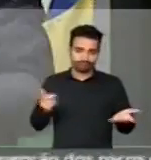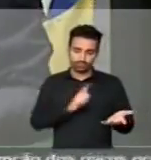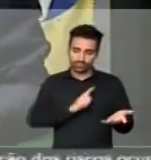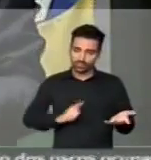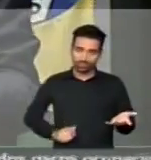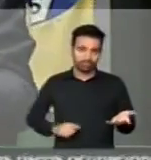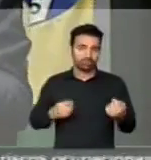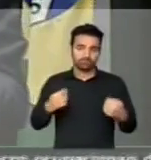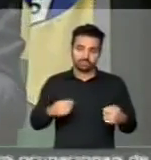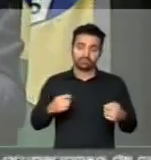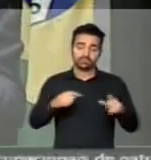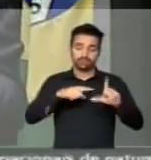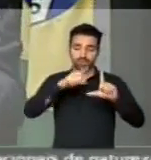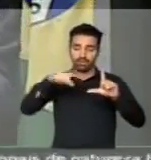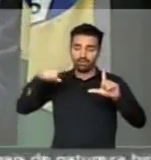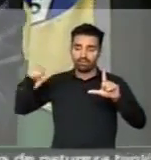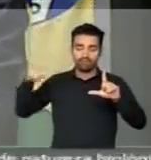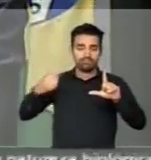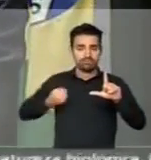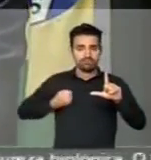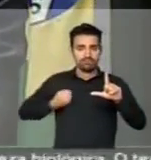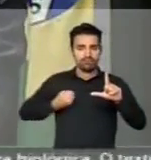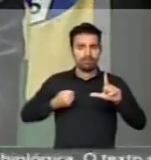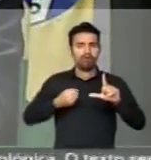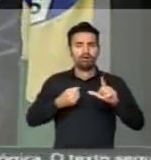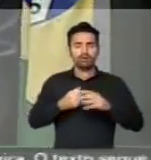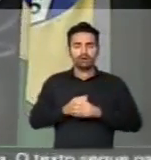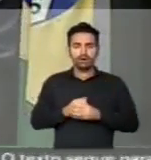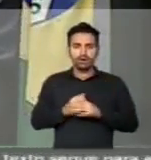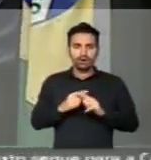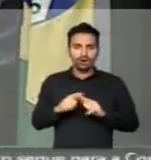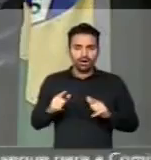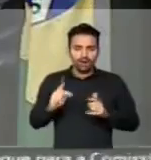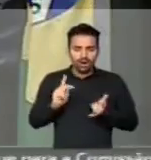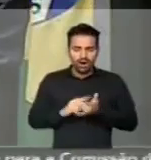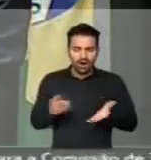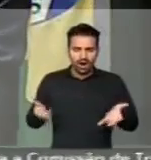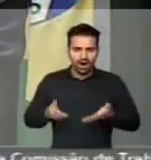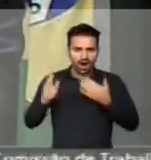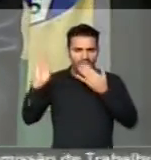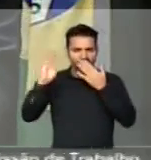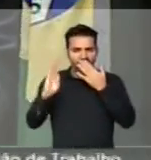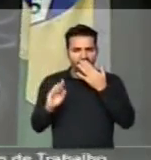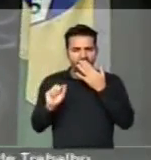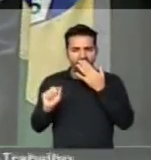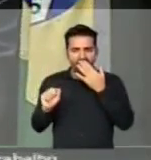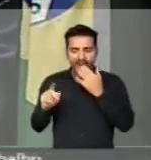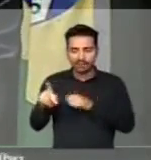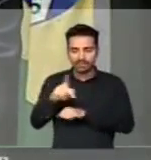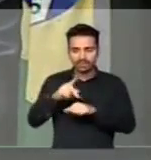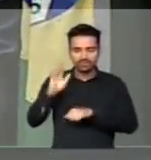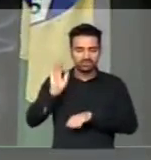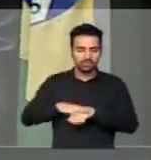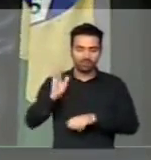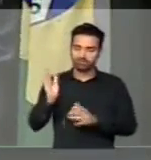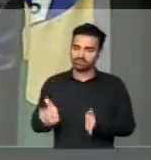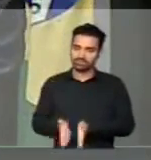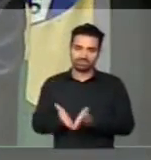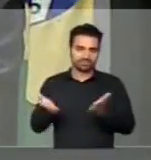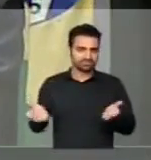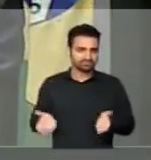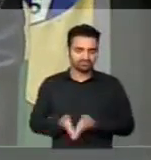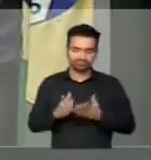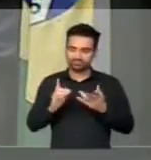da vida das pessoas. A verdade hoje é que o Brasil é um país mais pobre,